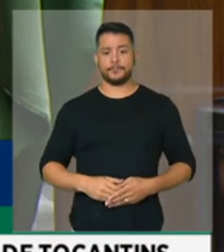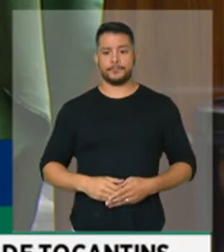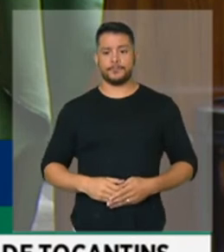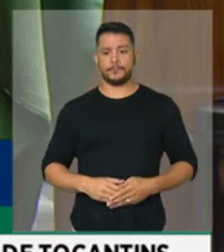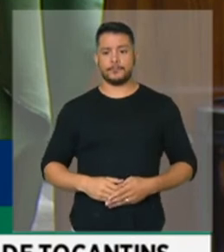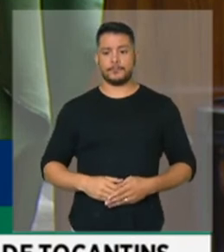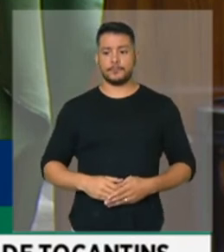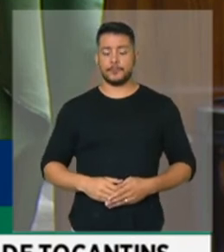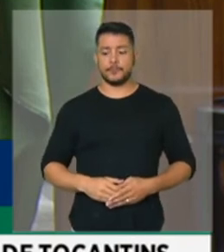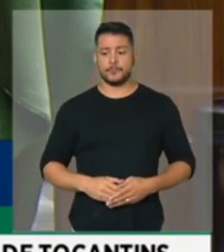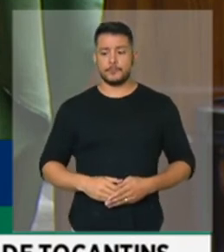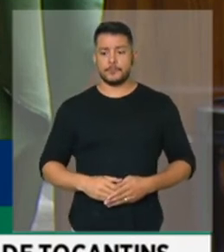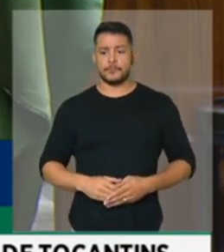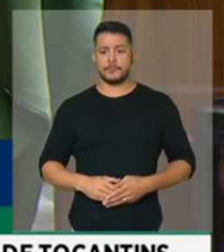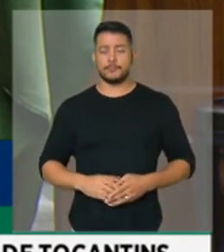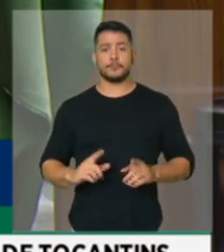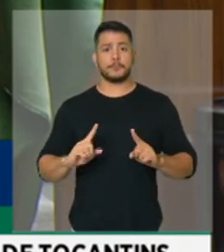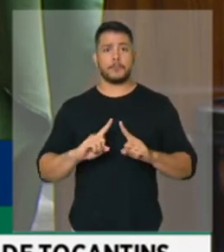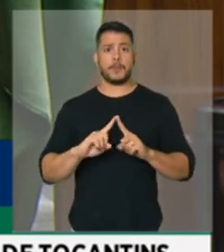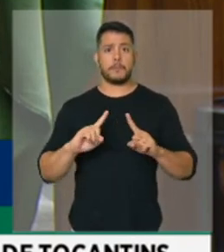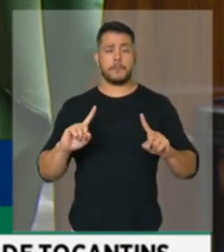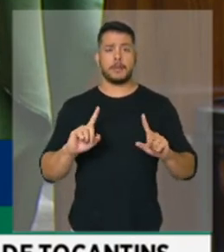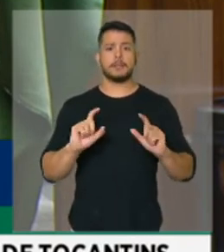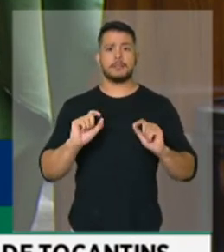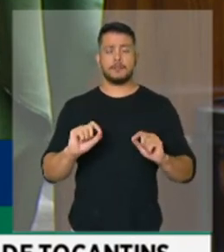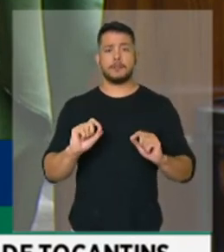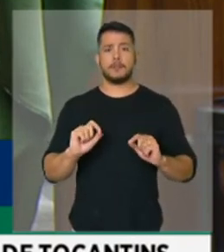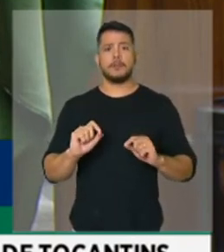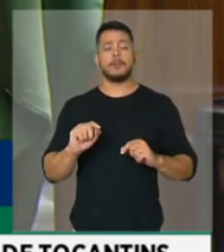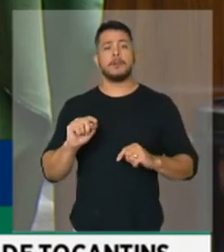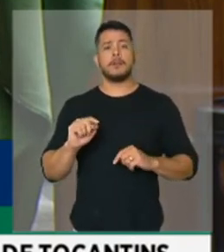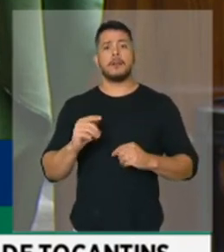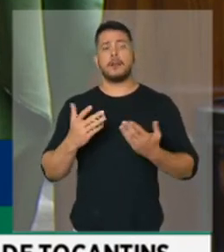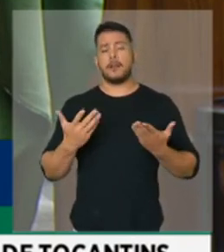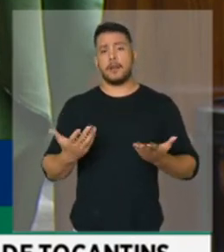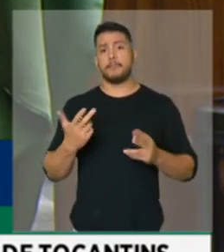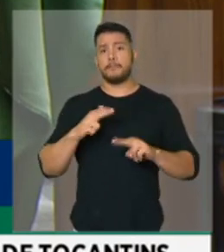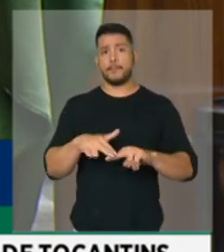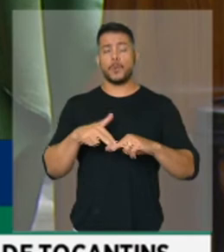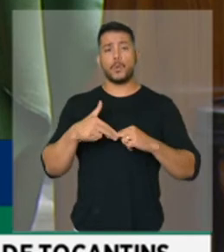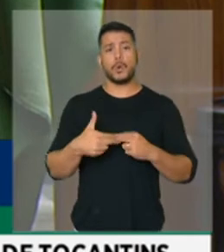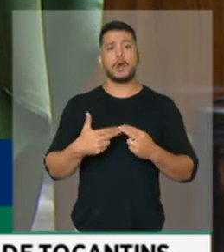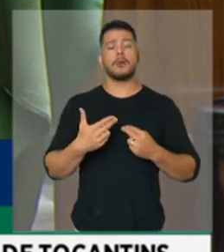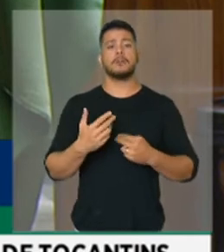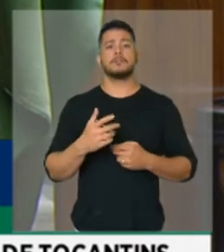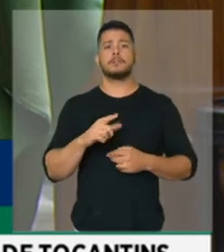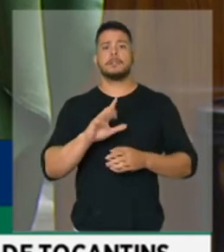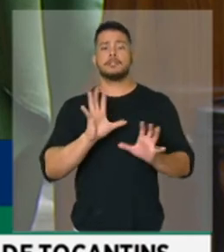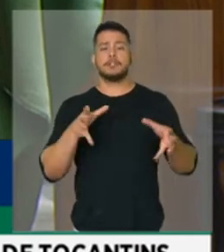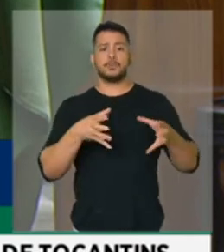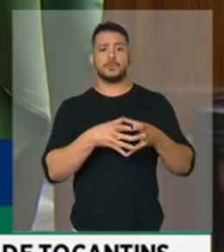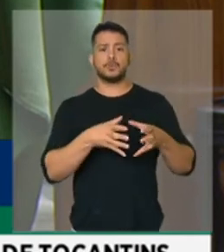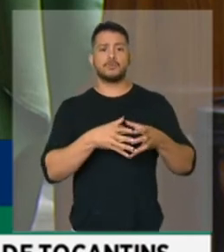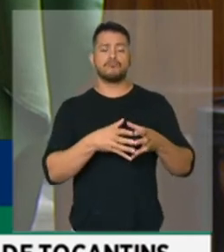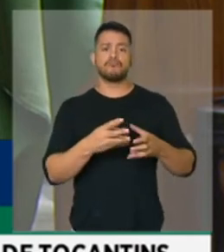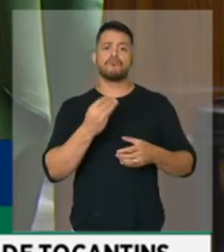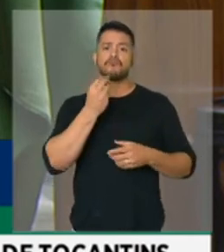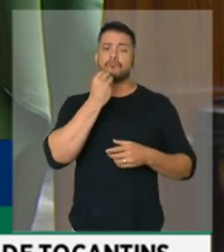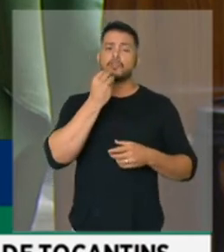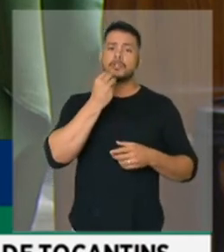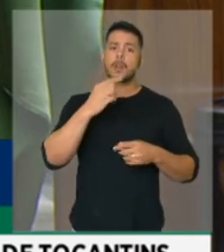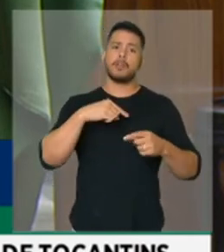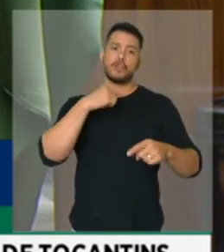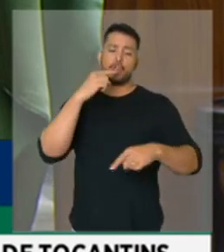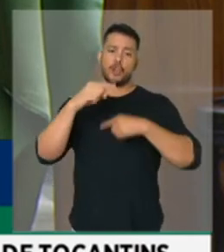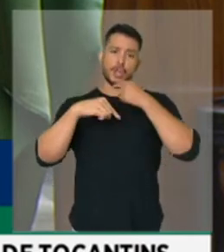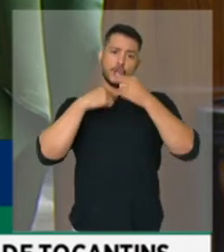Como consequência, os atos administrativos praticados por esse imenso contingente de servidores são passíveis de questionamento judicial,